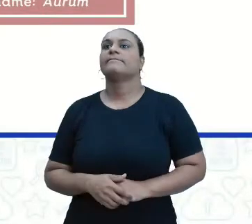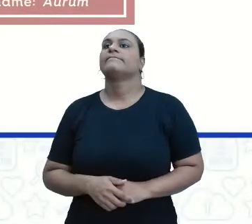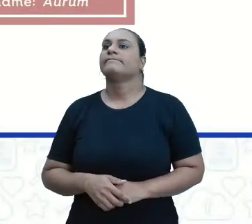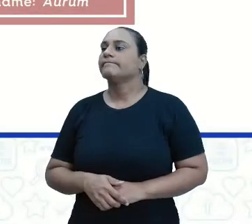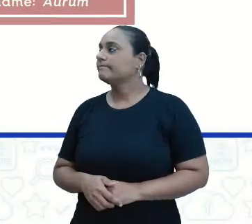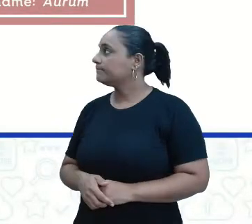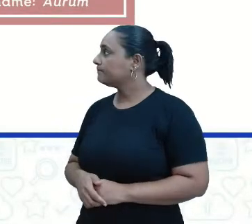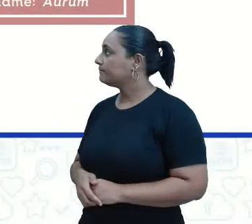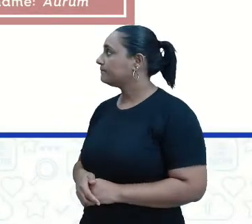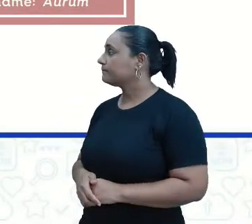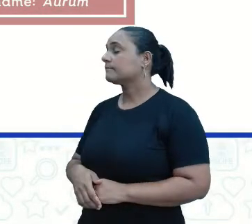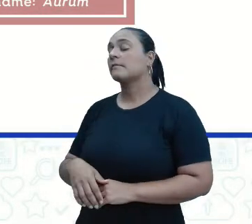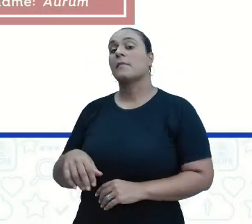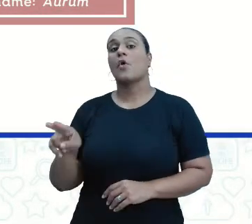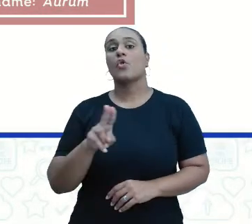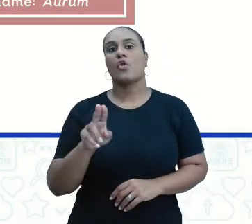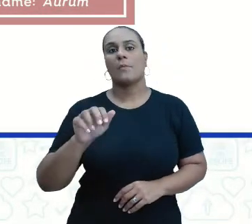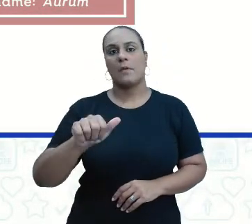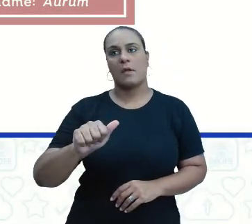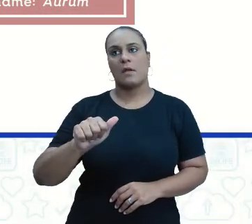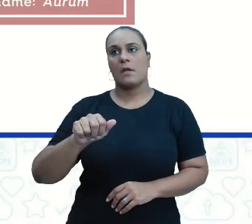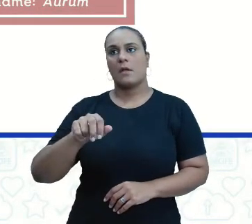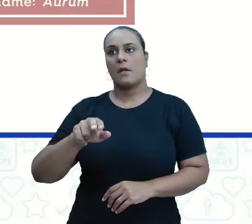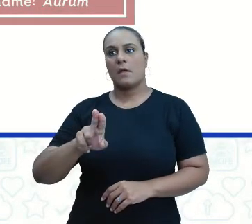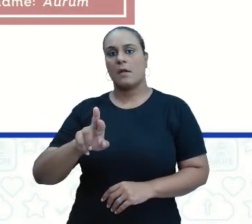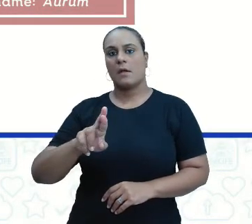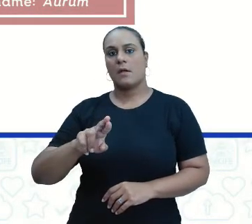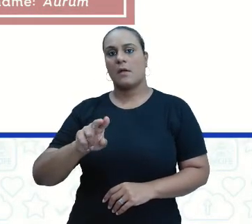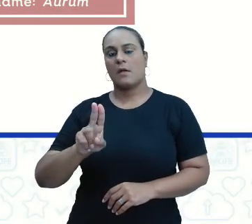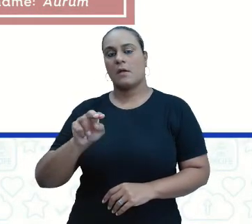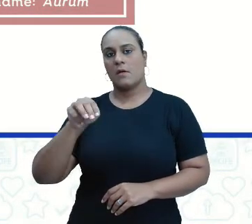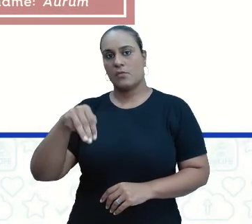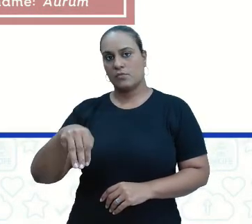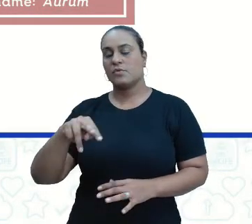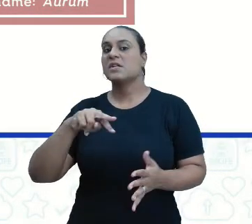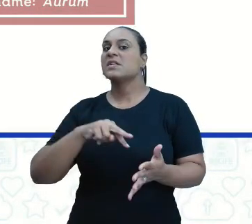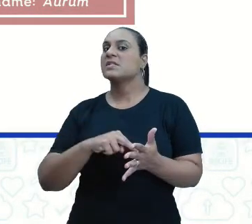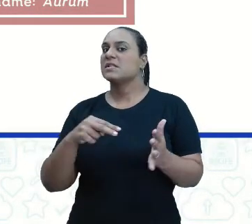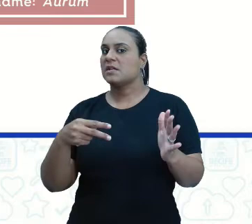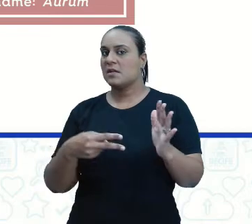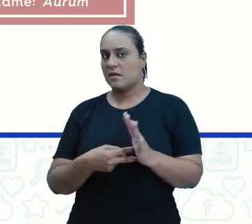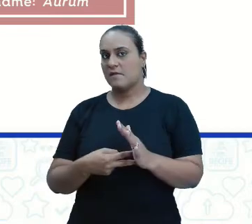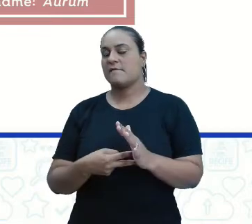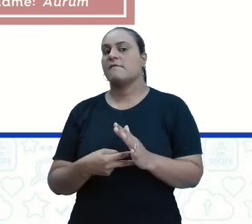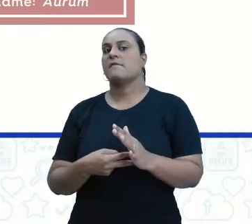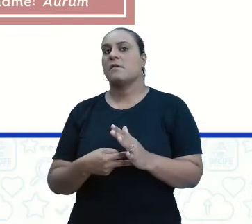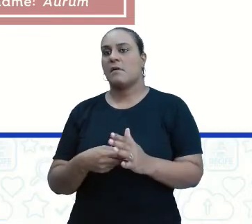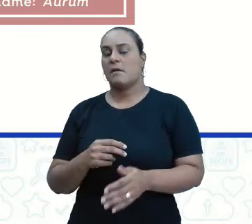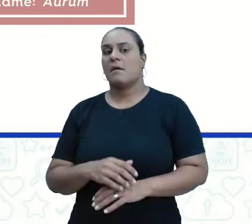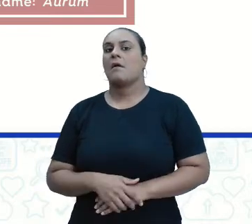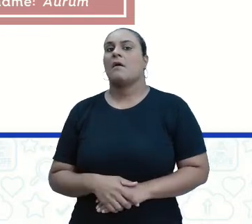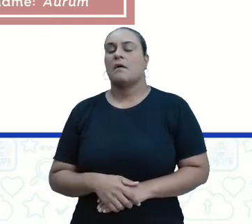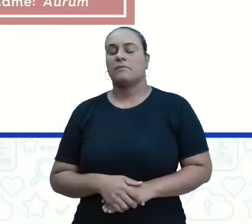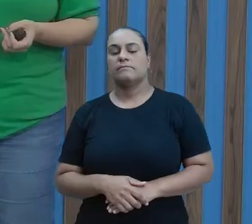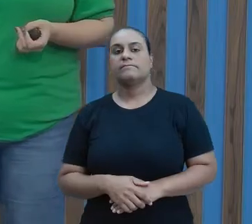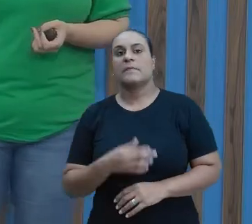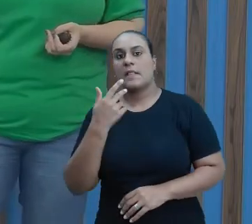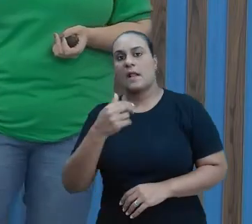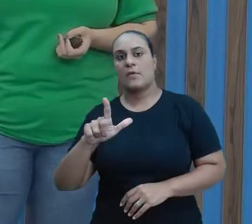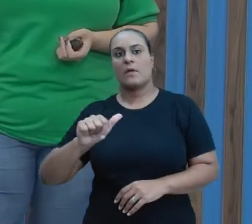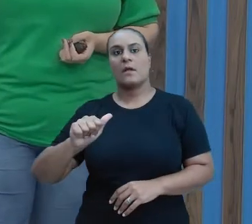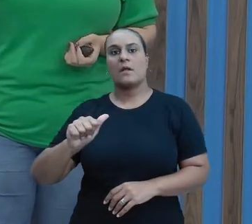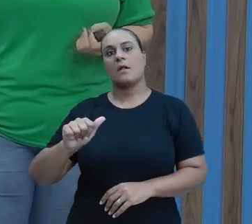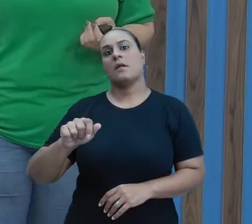aurum, tá? O aurum, que significa ouro em português, né? Em inglês, gold, como está escrito aí. Então,